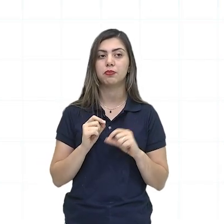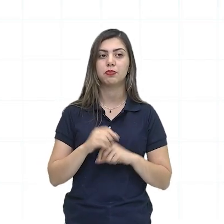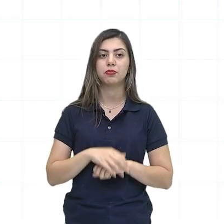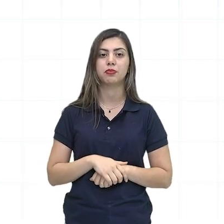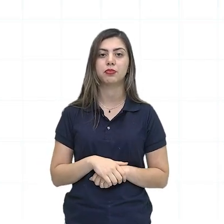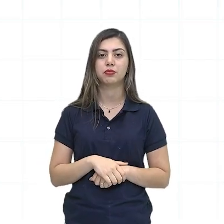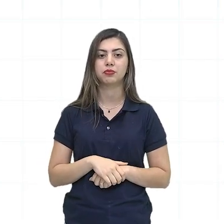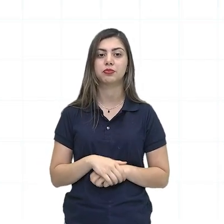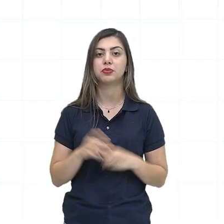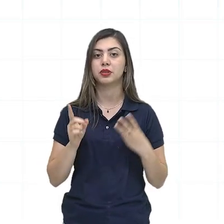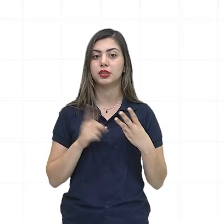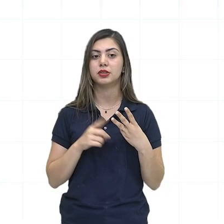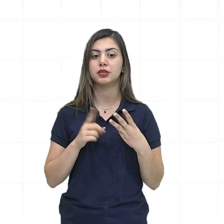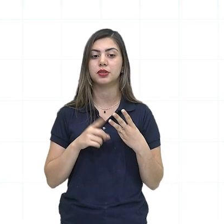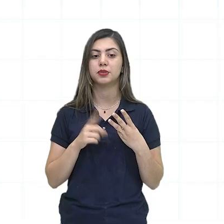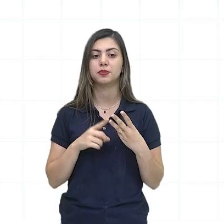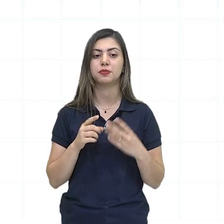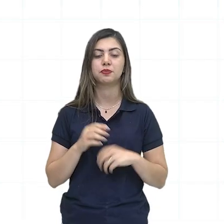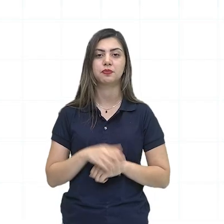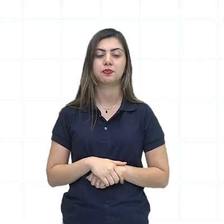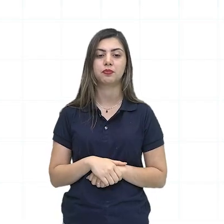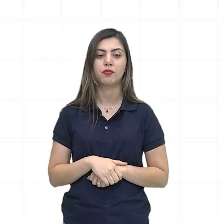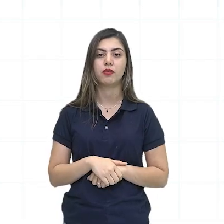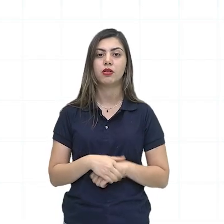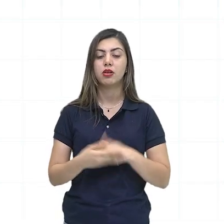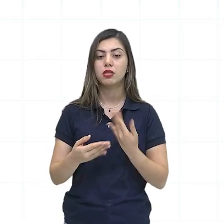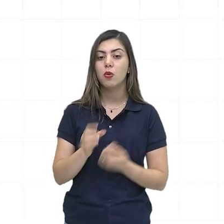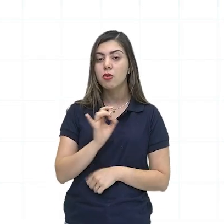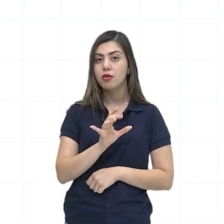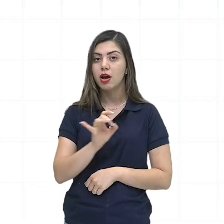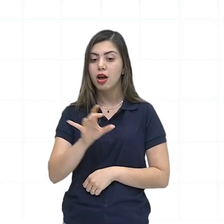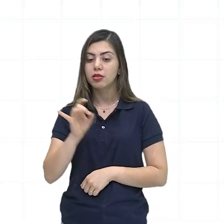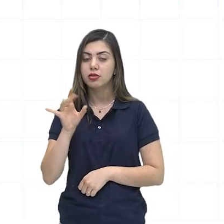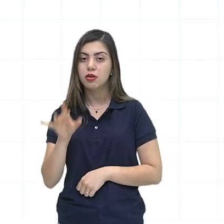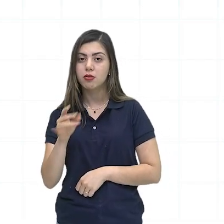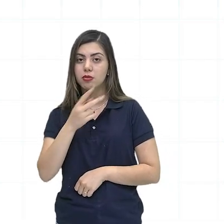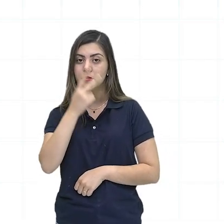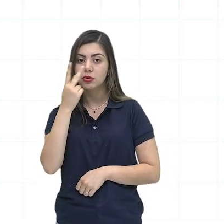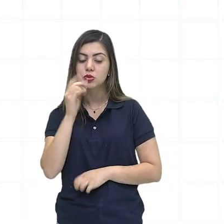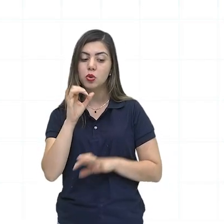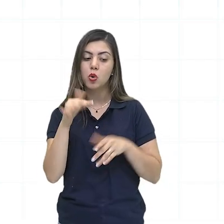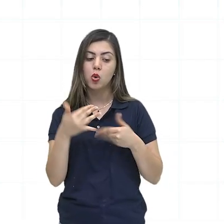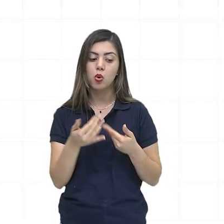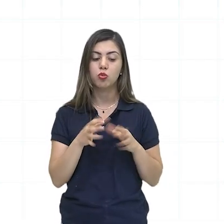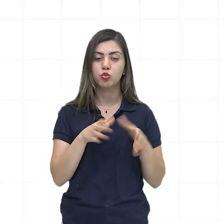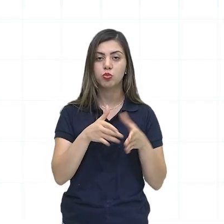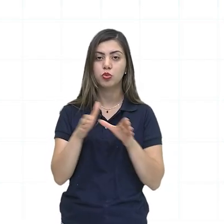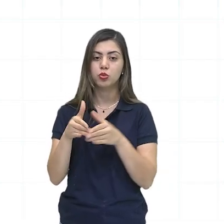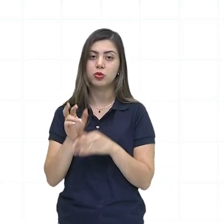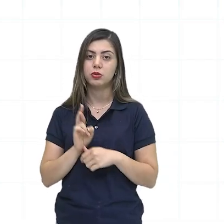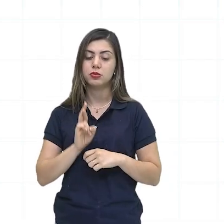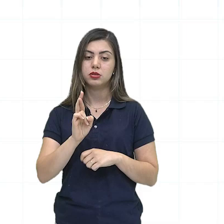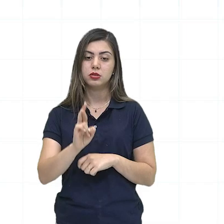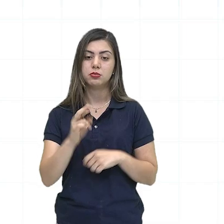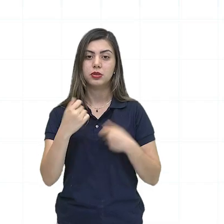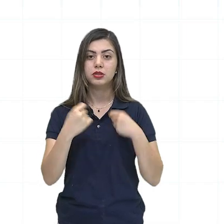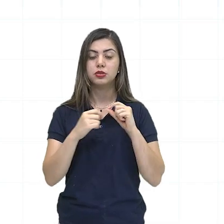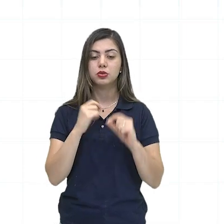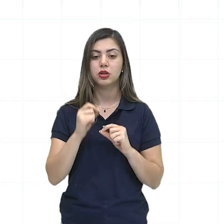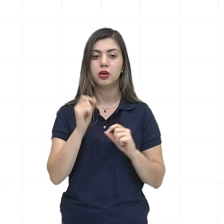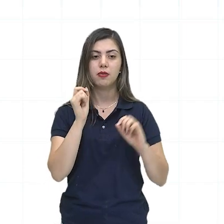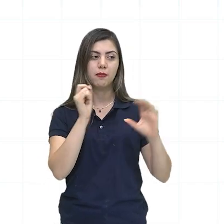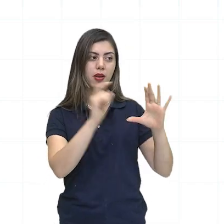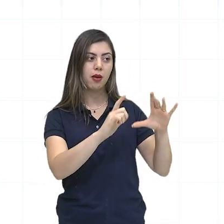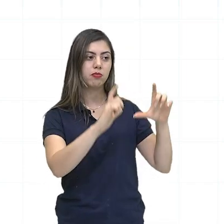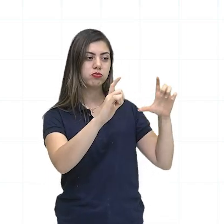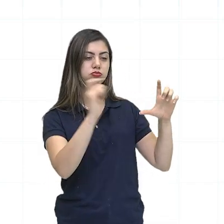equipe, volta, por favor. Cada jogador ou um de cada equipe deve arremessar o dardo